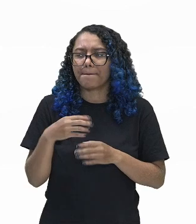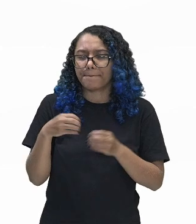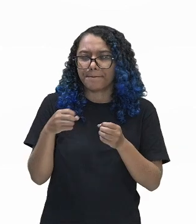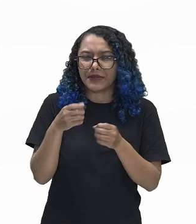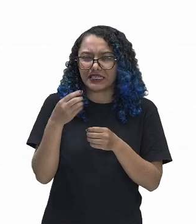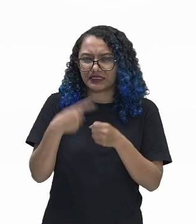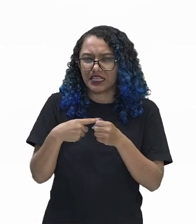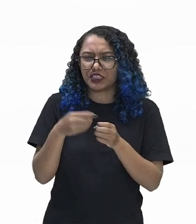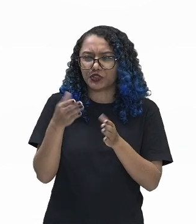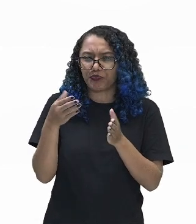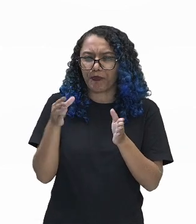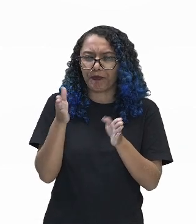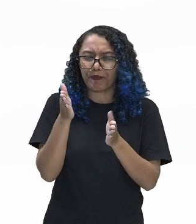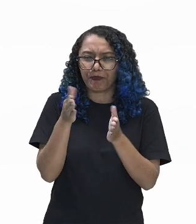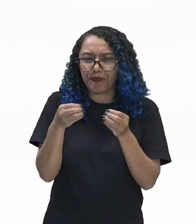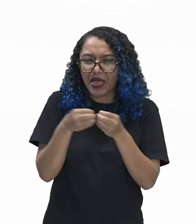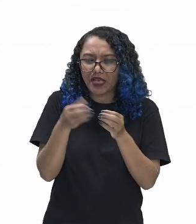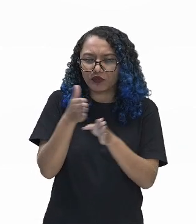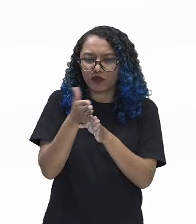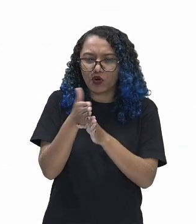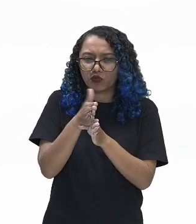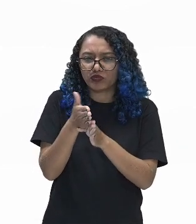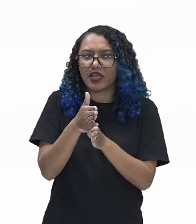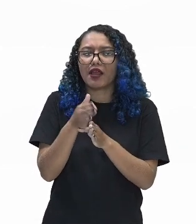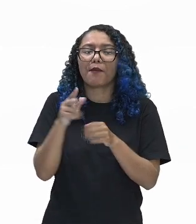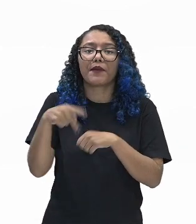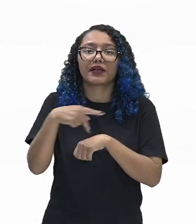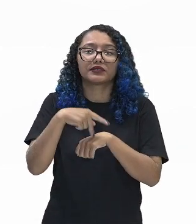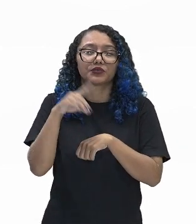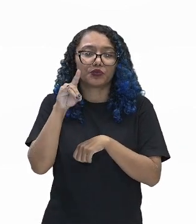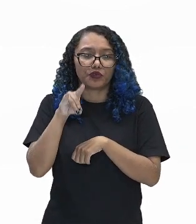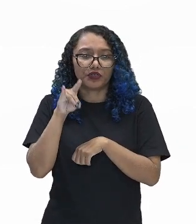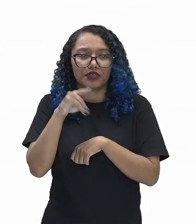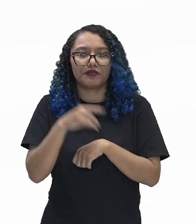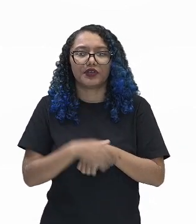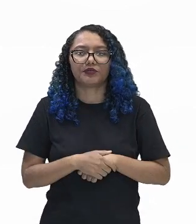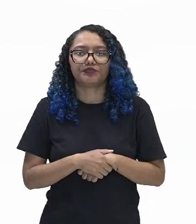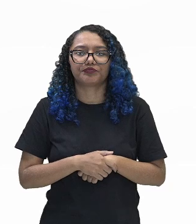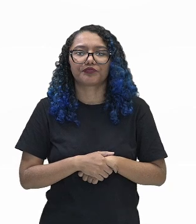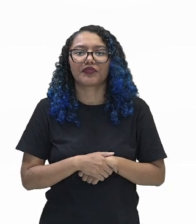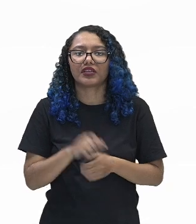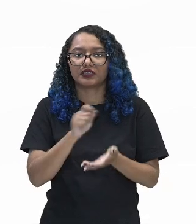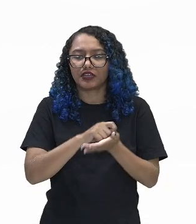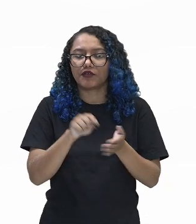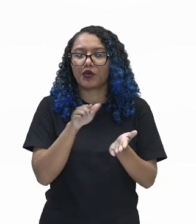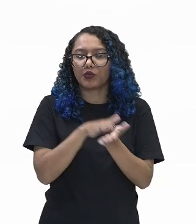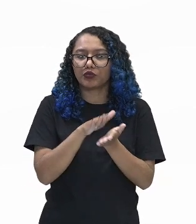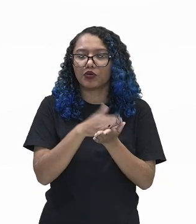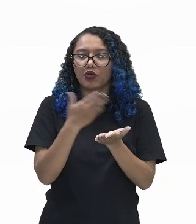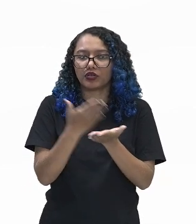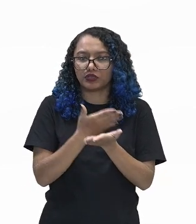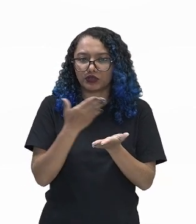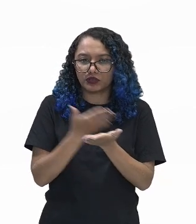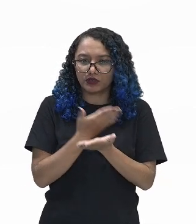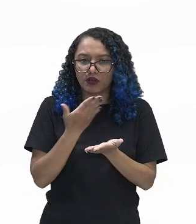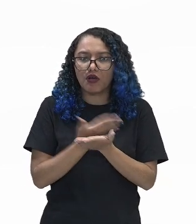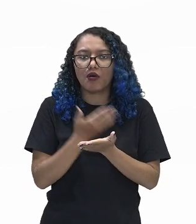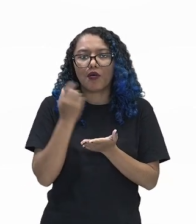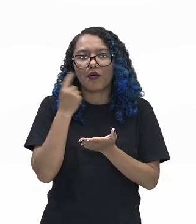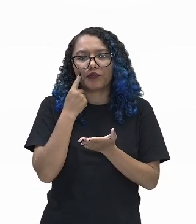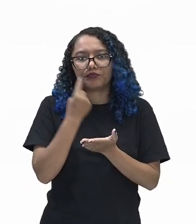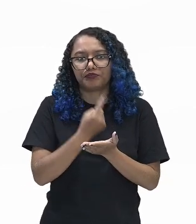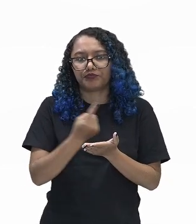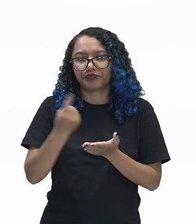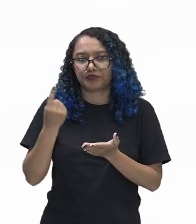país Bolívia, tá bom? Escreveu e publicou as obras Eu Sou Macuxi e Outras Histórias. Aí nós temos